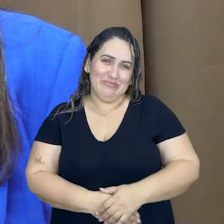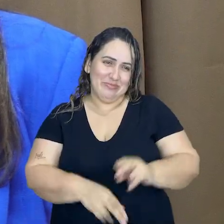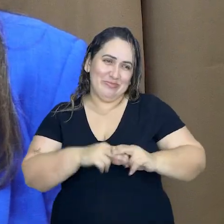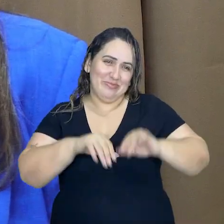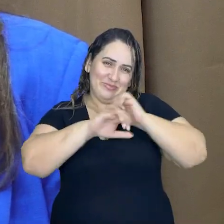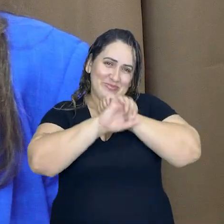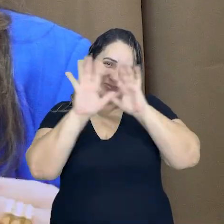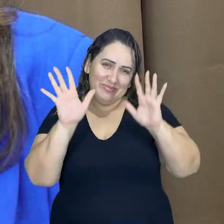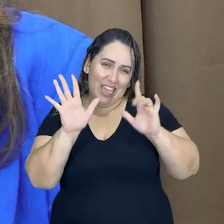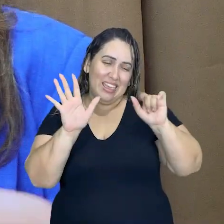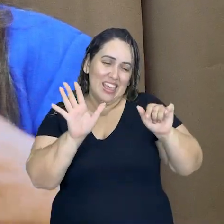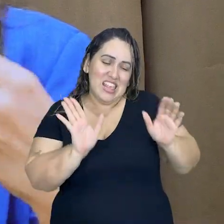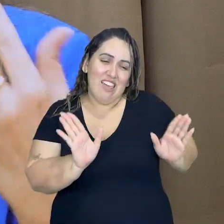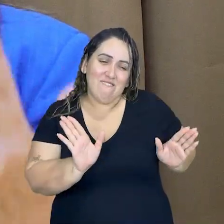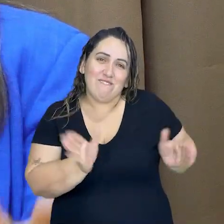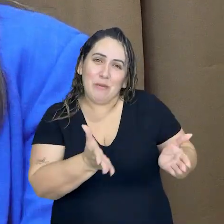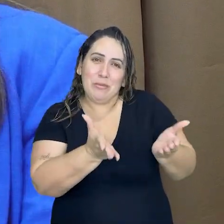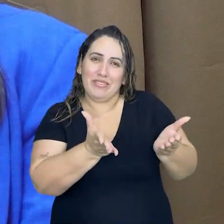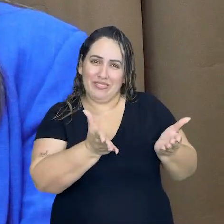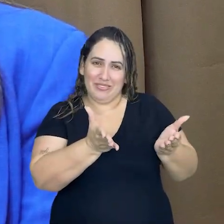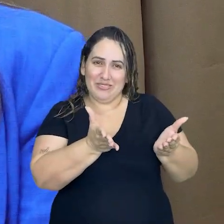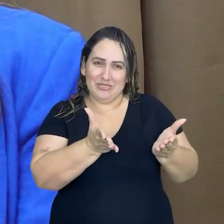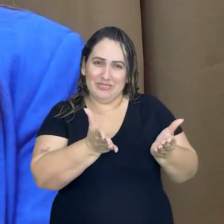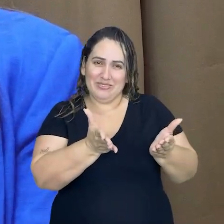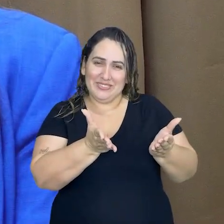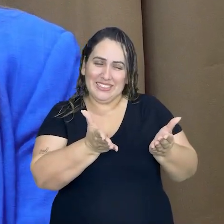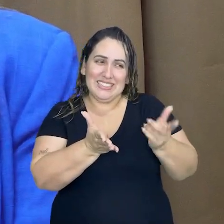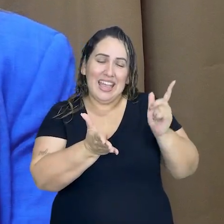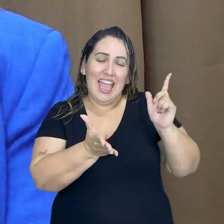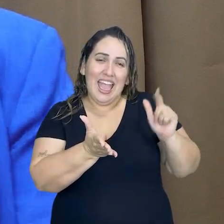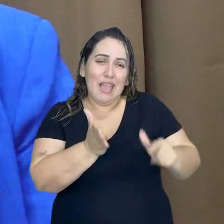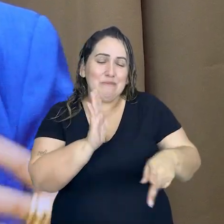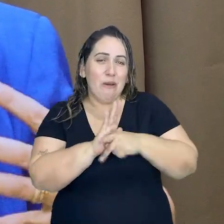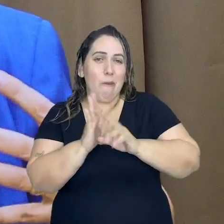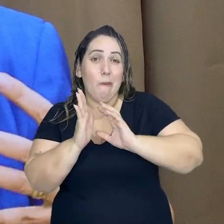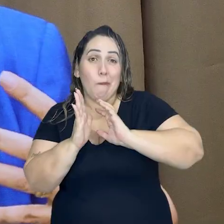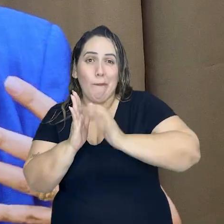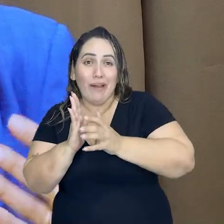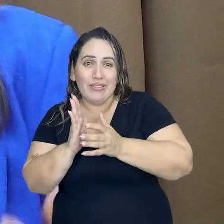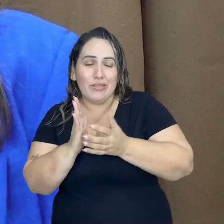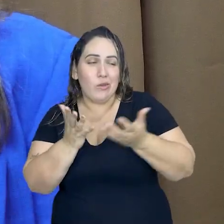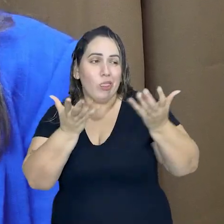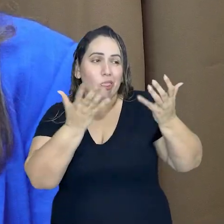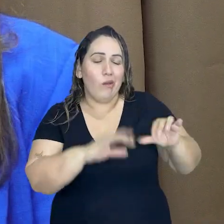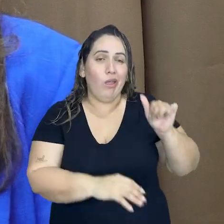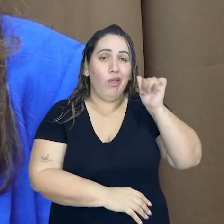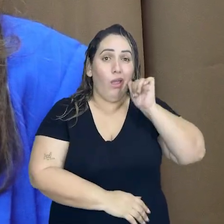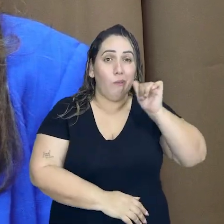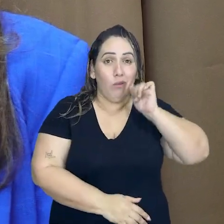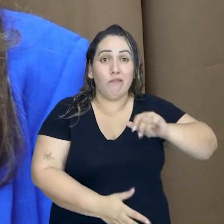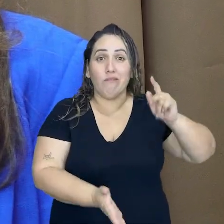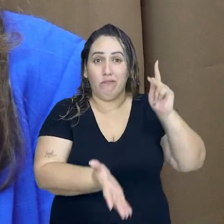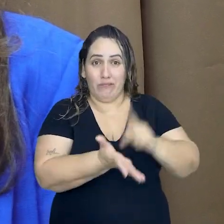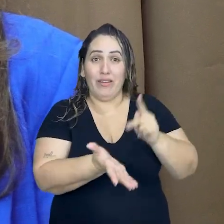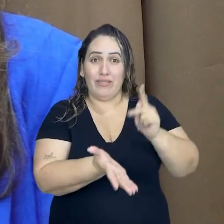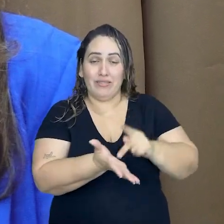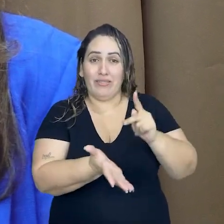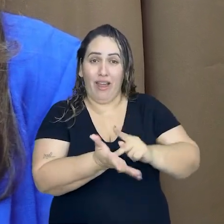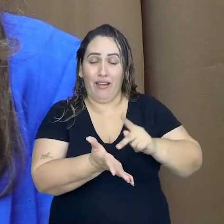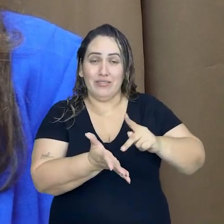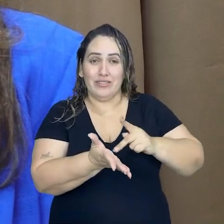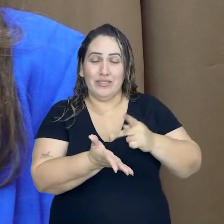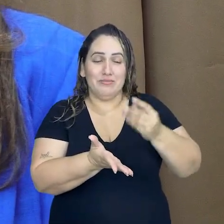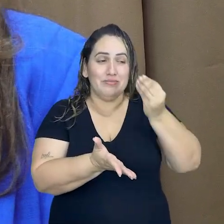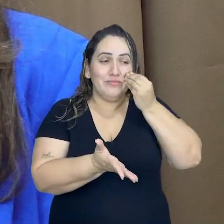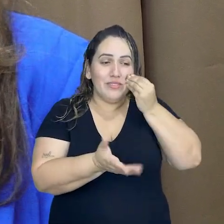dos partidos políticos para que a mulher realmente ela se assenhore, né, dessa legislação, fica muito